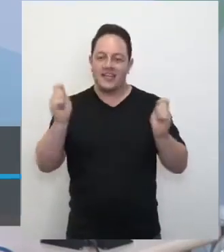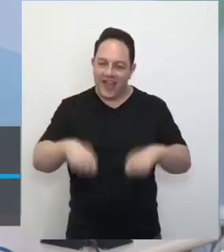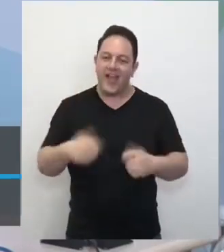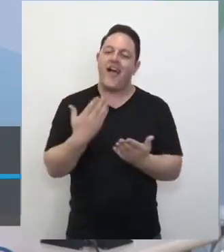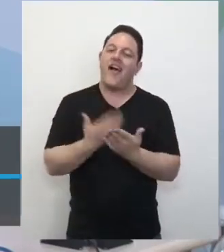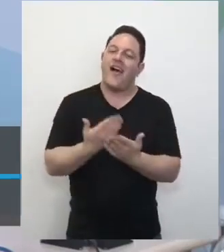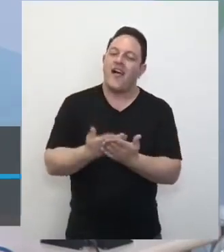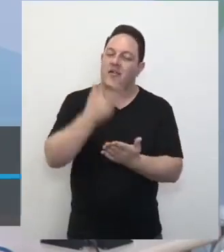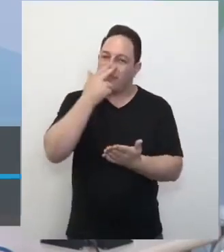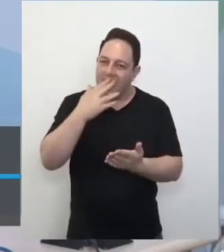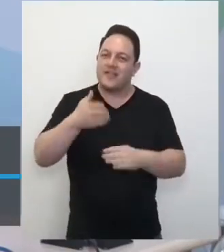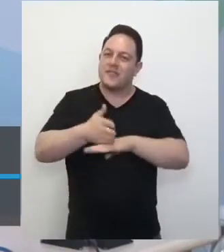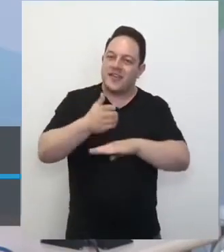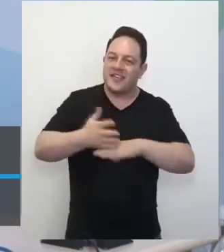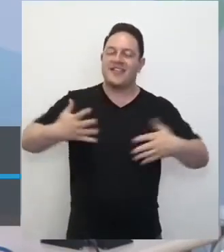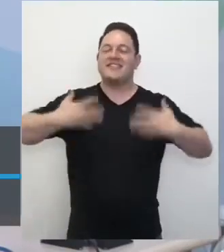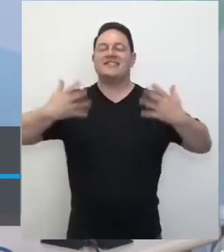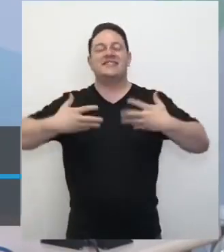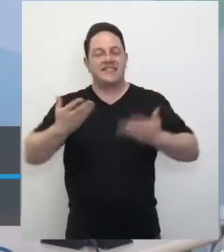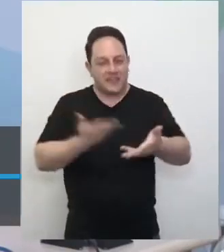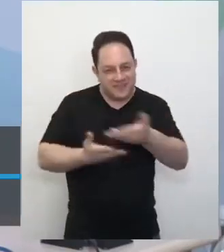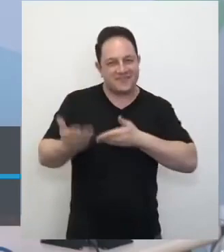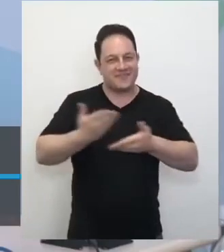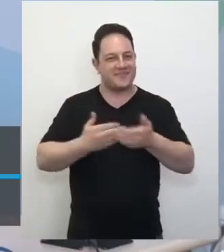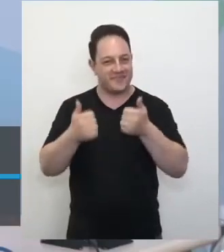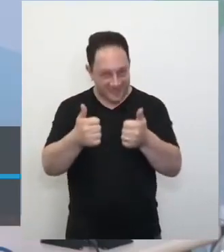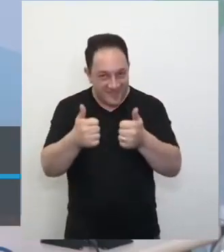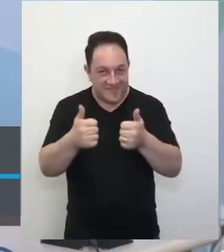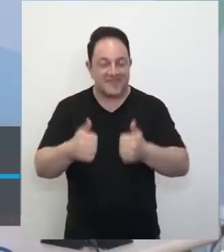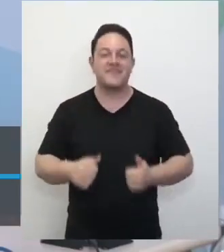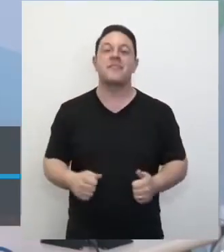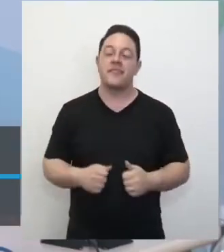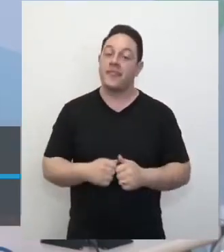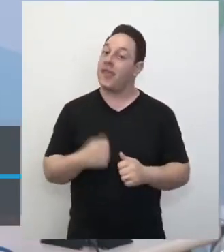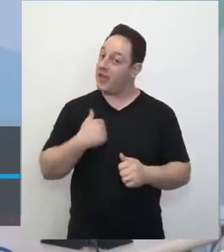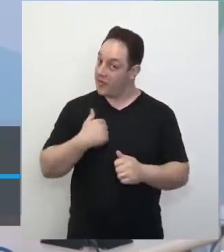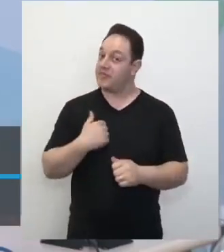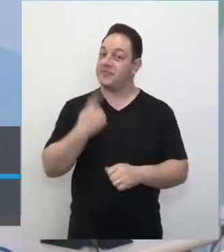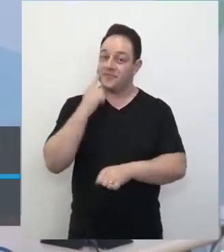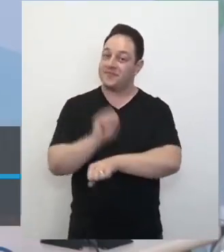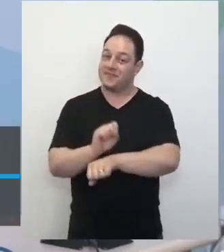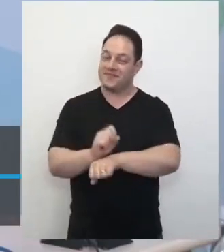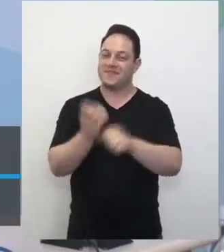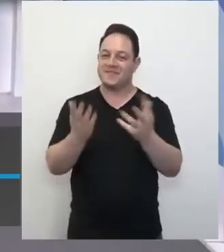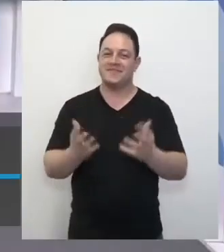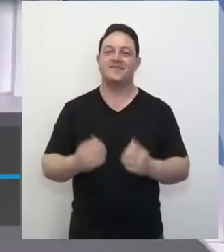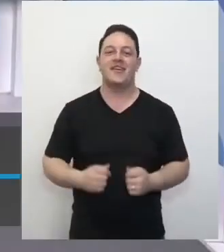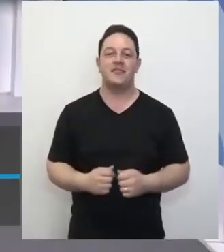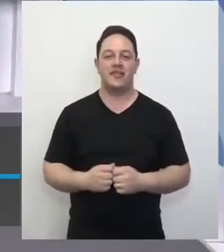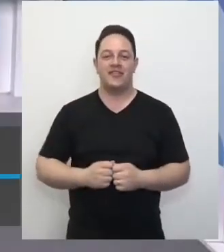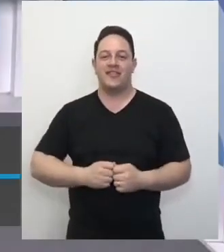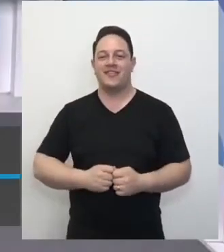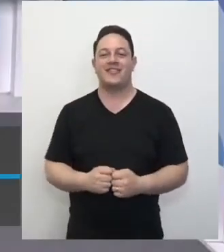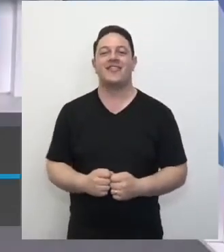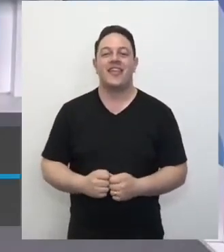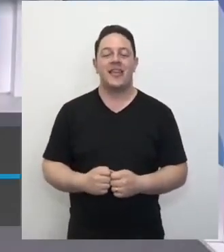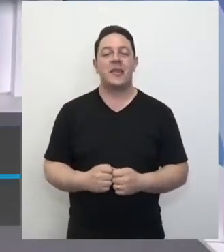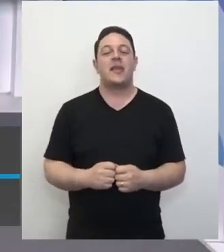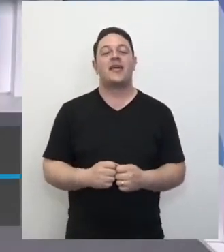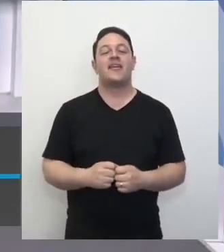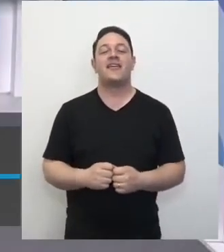essa aula acho que participar bem Tem uma coisa bem né bem participativa tá bom é um conto com vocês vamos começar por Excelência vamos